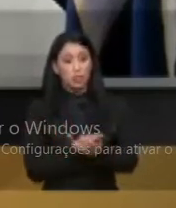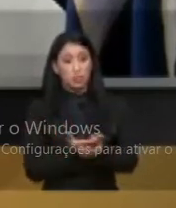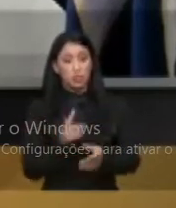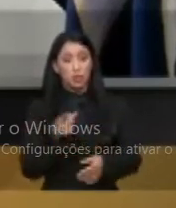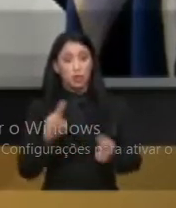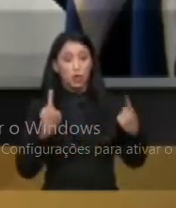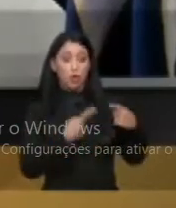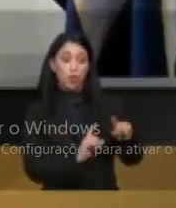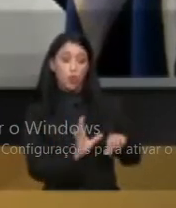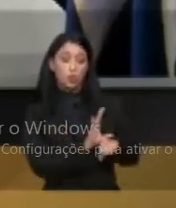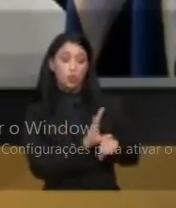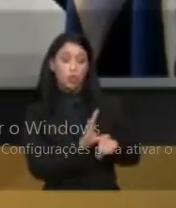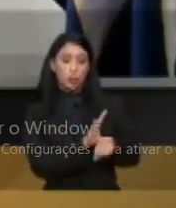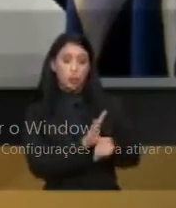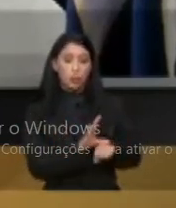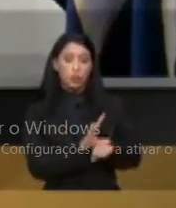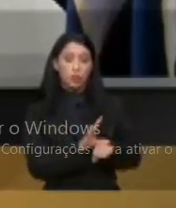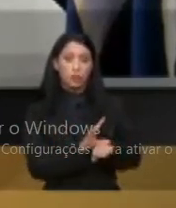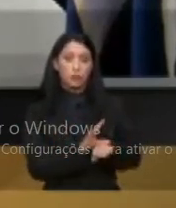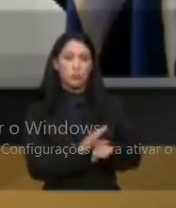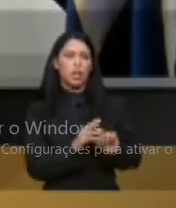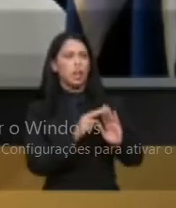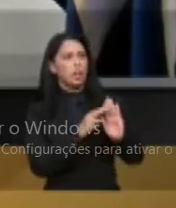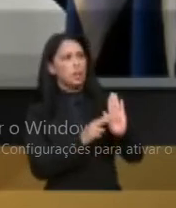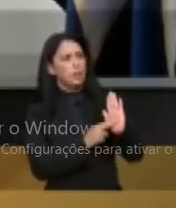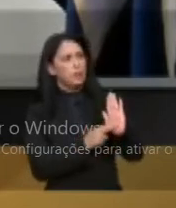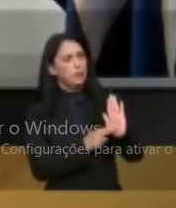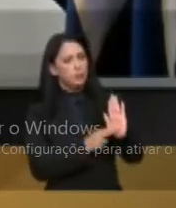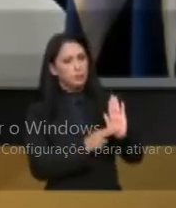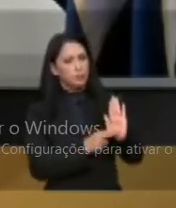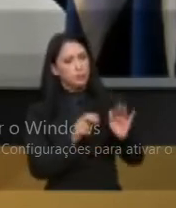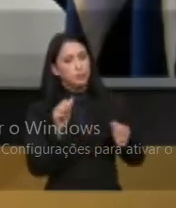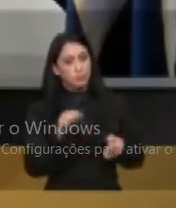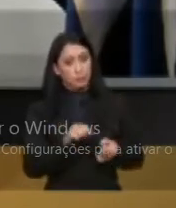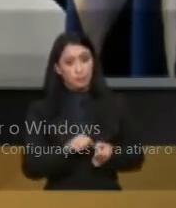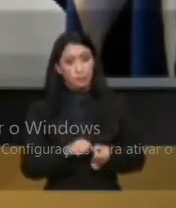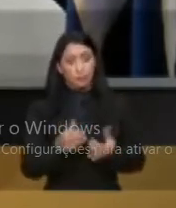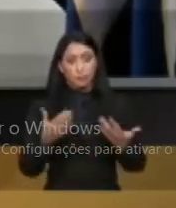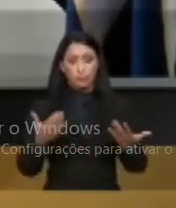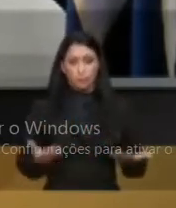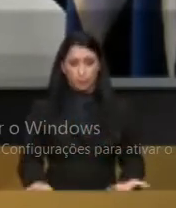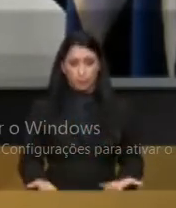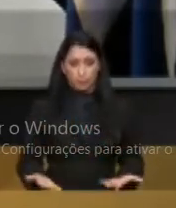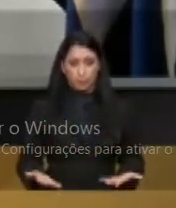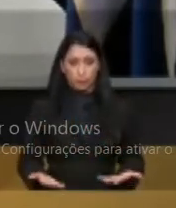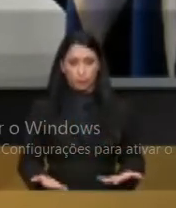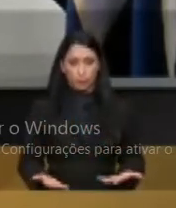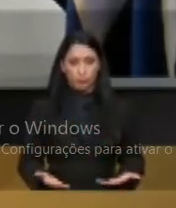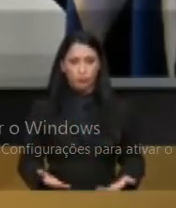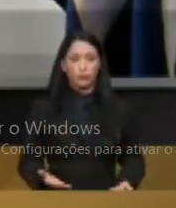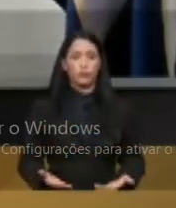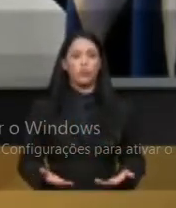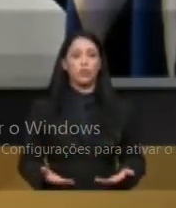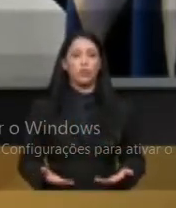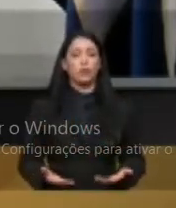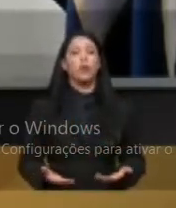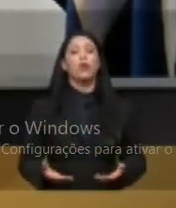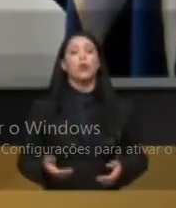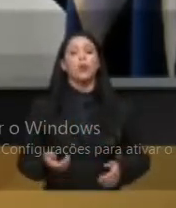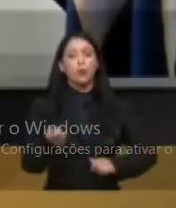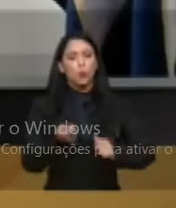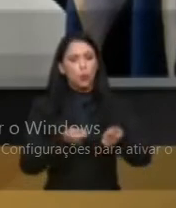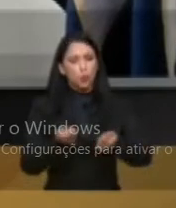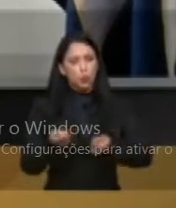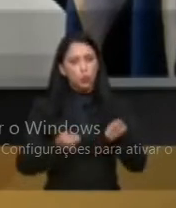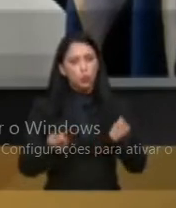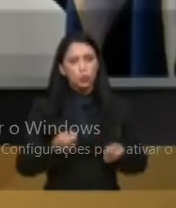causa petente da ação consista na alegada violação da Constituição pela norma impugnada. Ou seja, a causa de pedir nas ações de